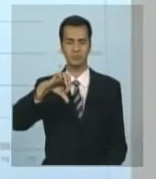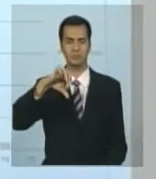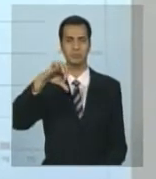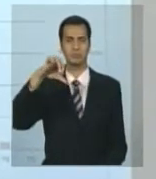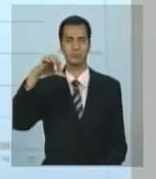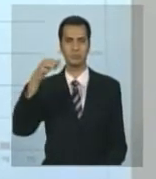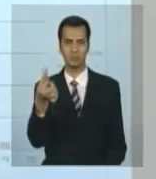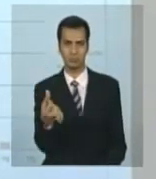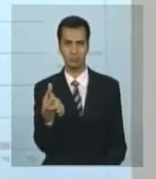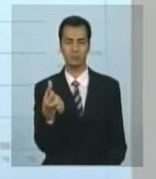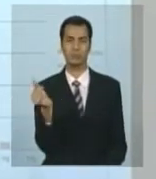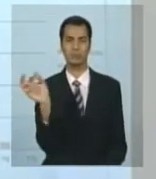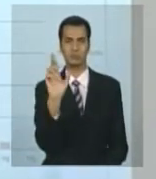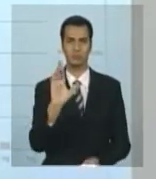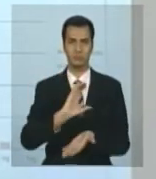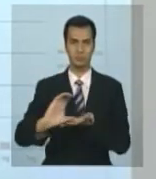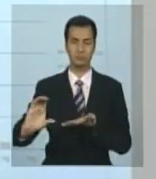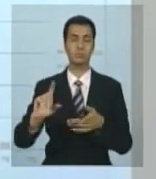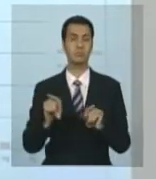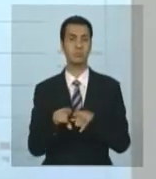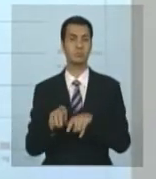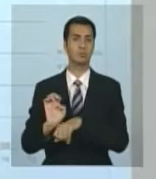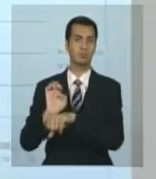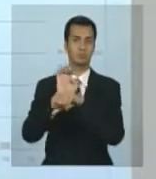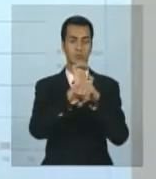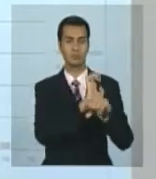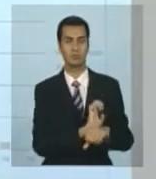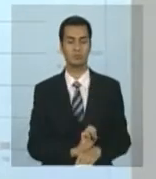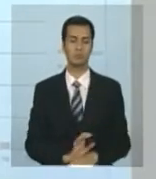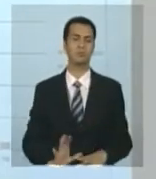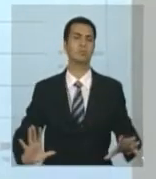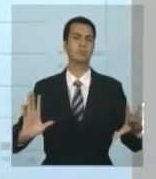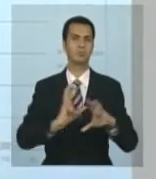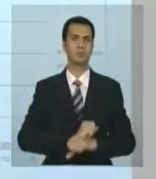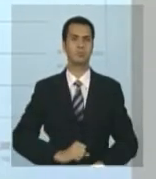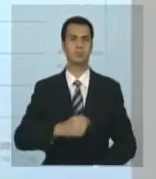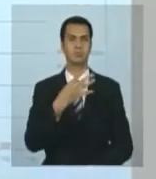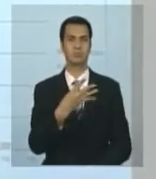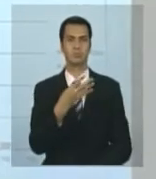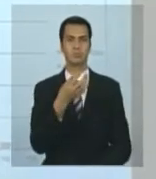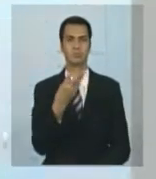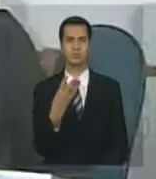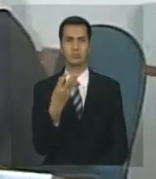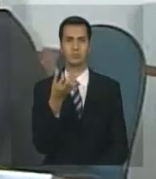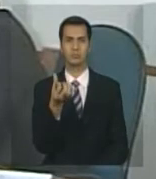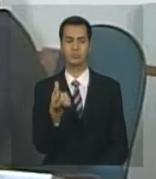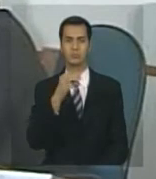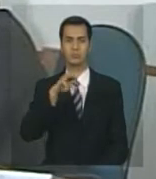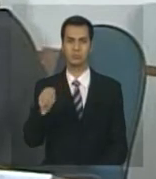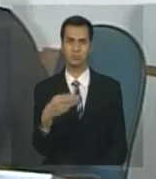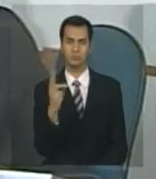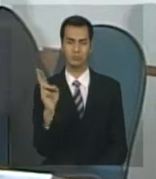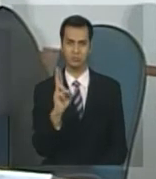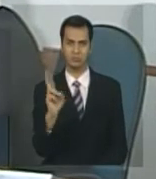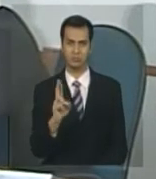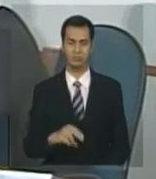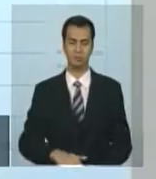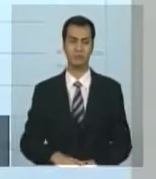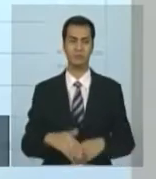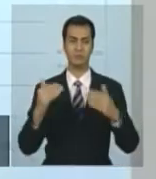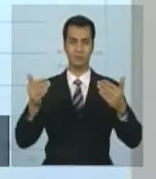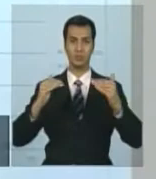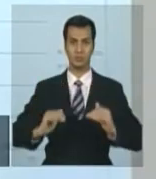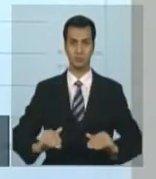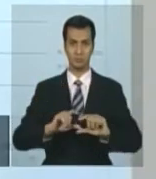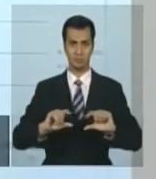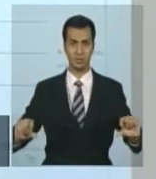3.296.000, repassados a estados e municípios, 436 milhões. E aqui embaixo,